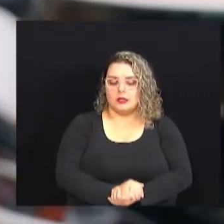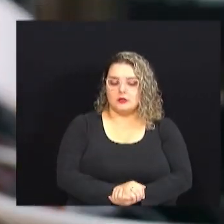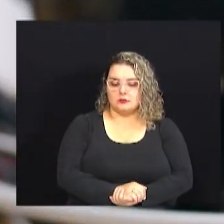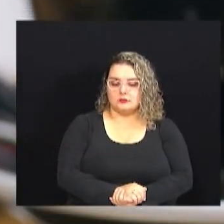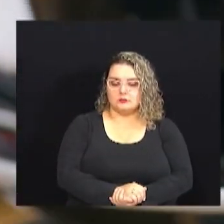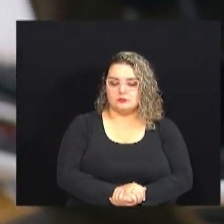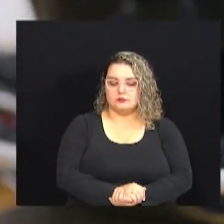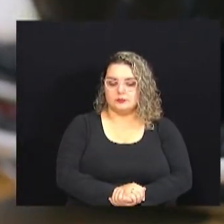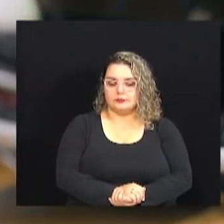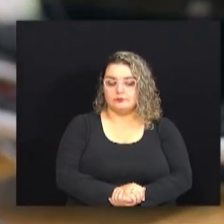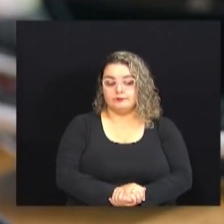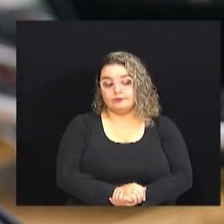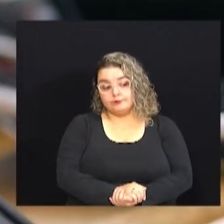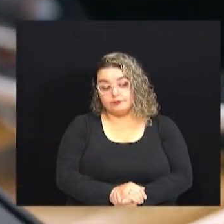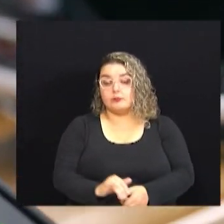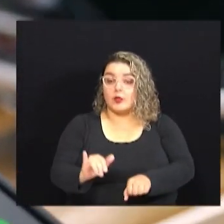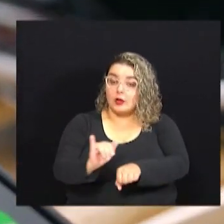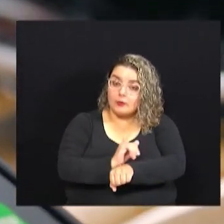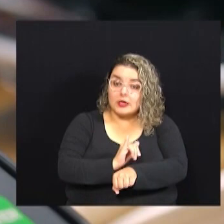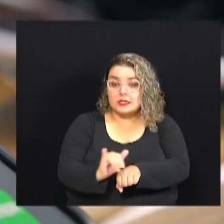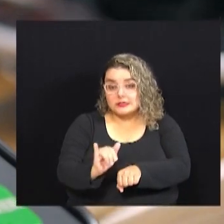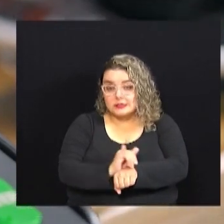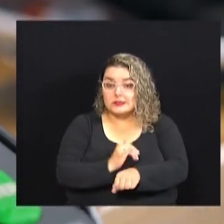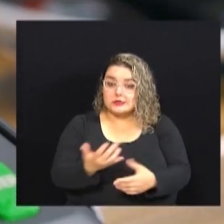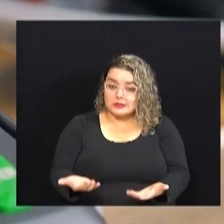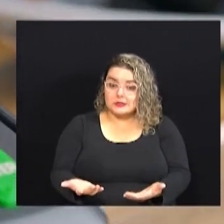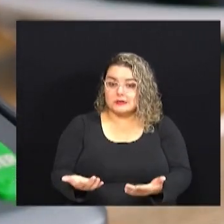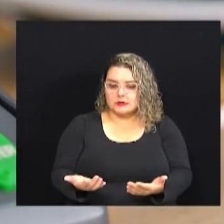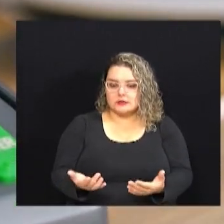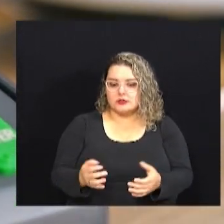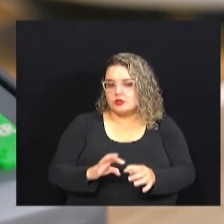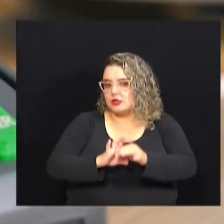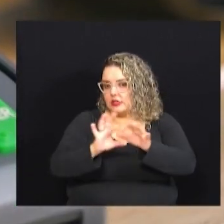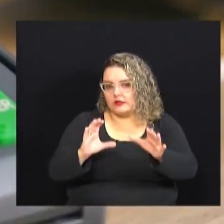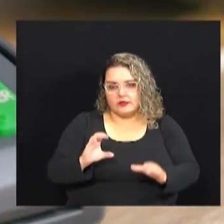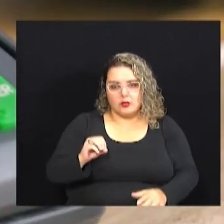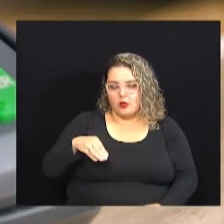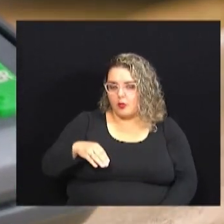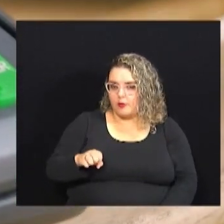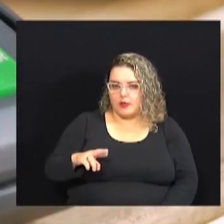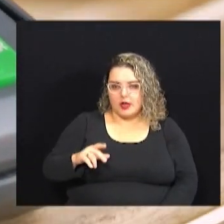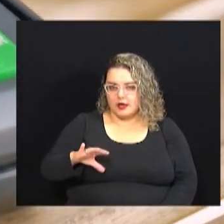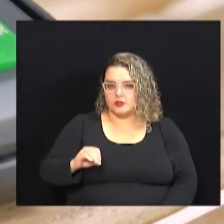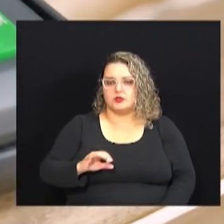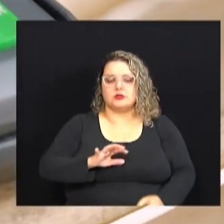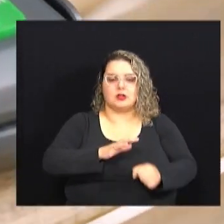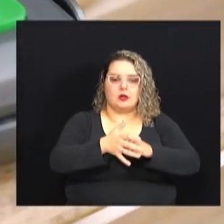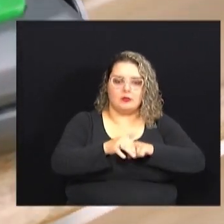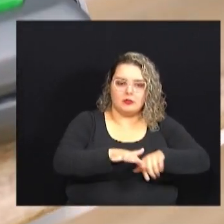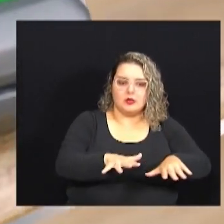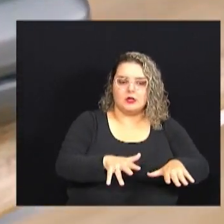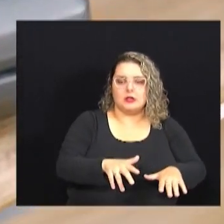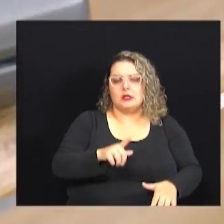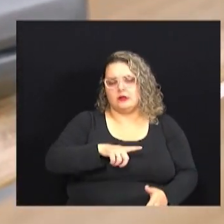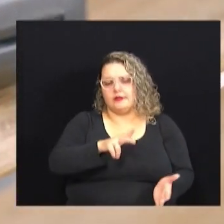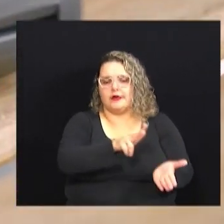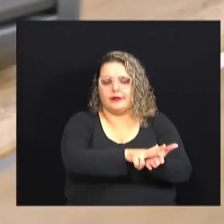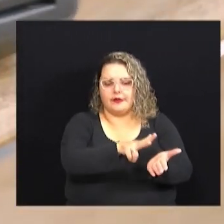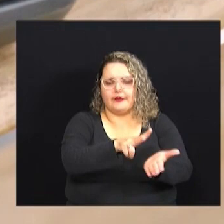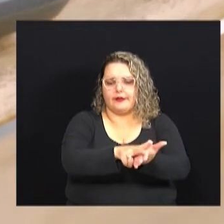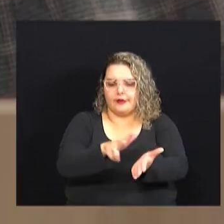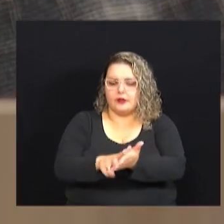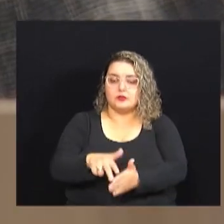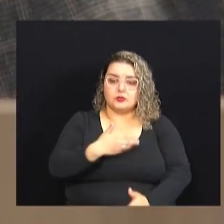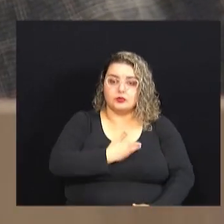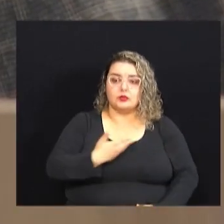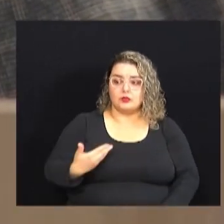é uma estratégia meio que de livre comércio, né? Não tem, até na pandemia teve algumas regulamentações, né, que